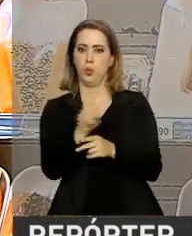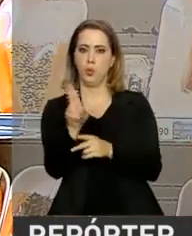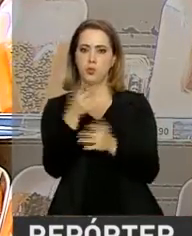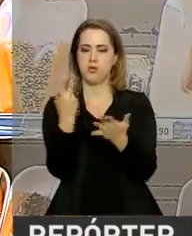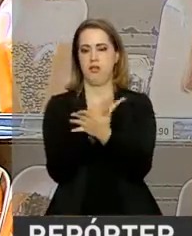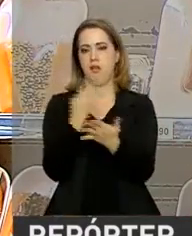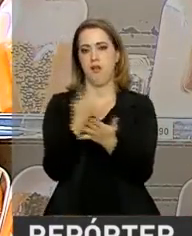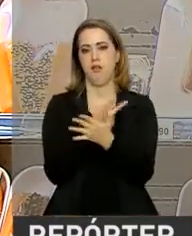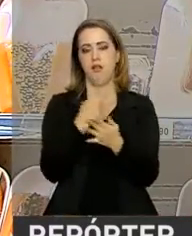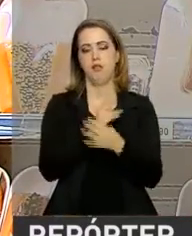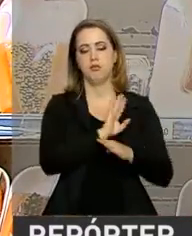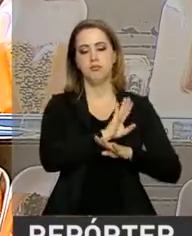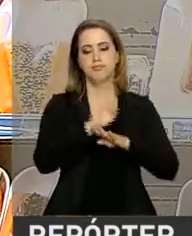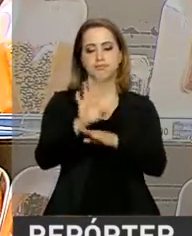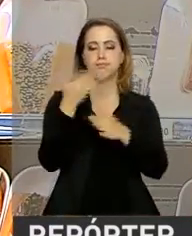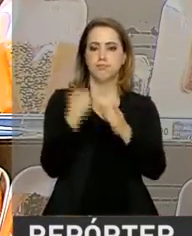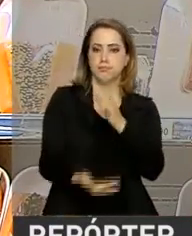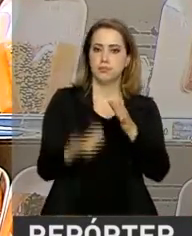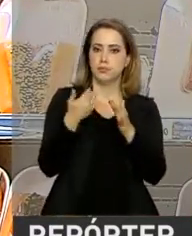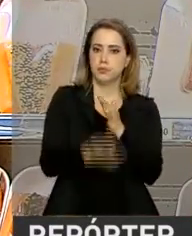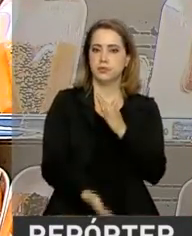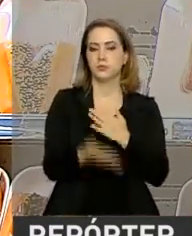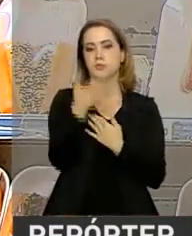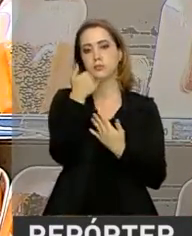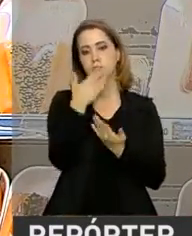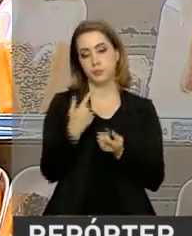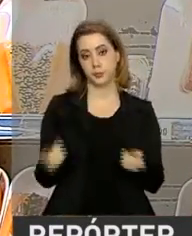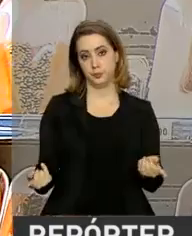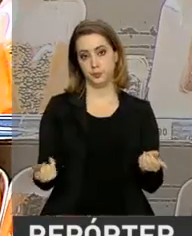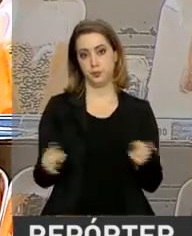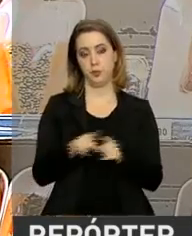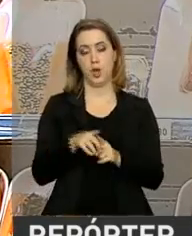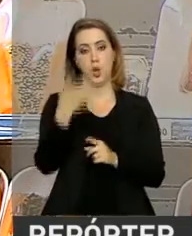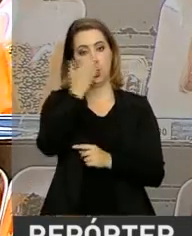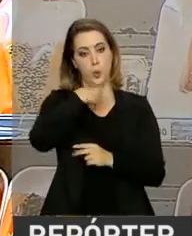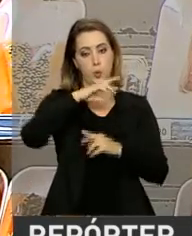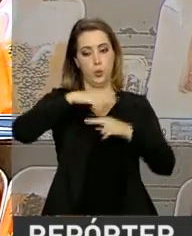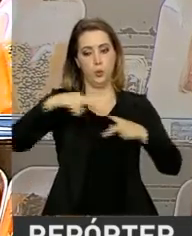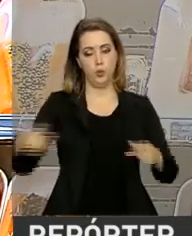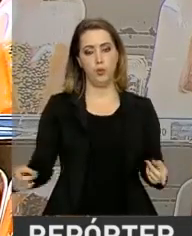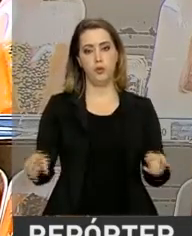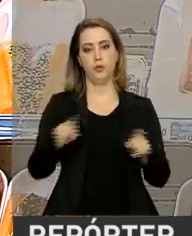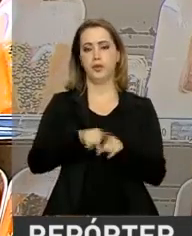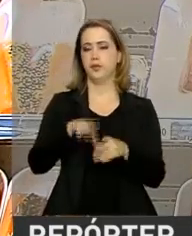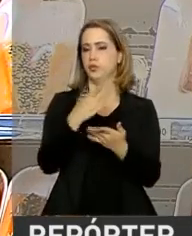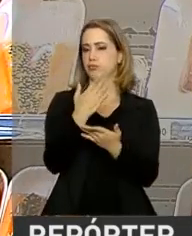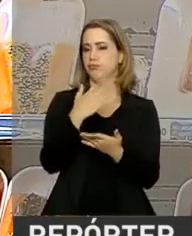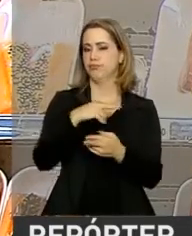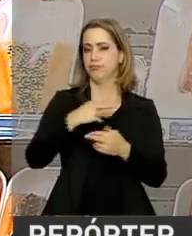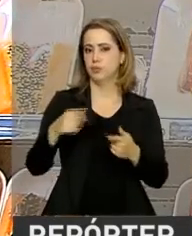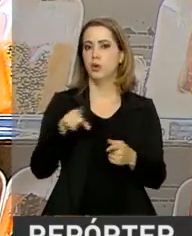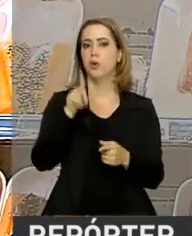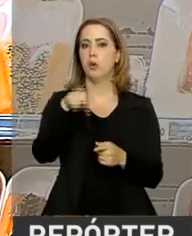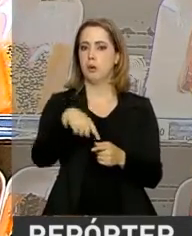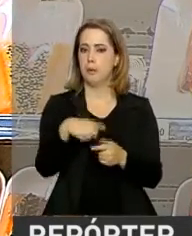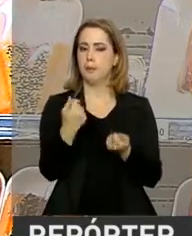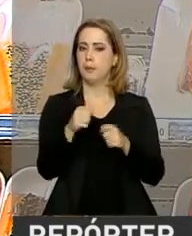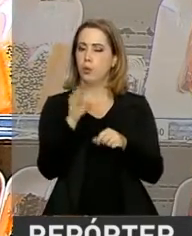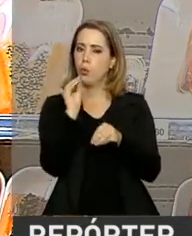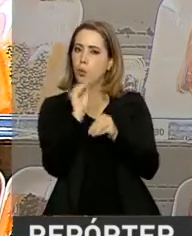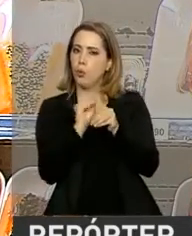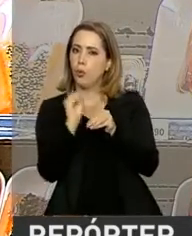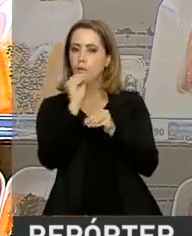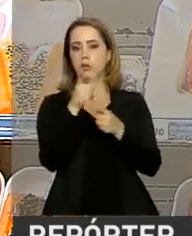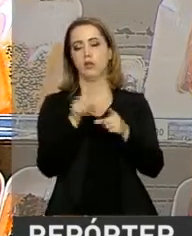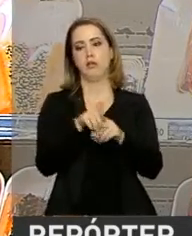colaboram para as perdas dos alimentos frutas legumes e verduras por exemplo são sensíveis qualquer